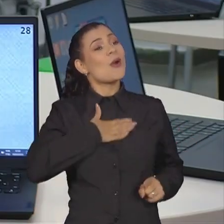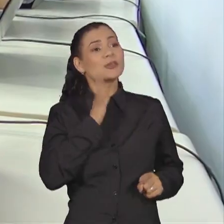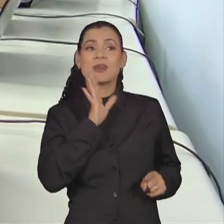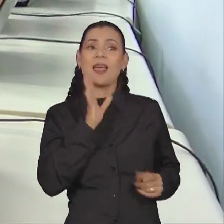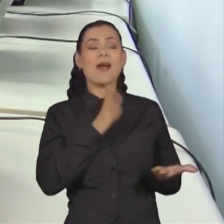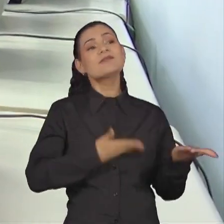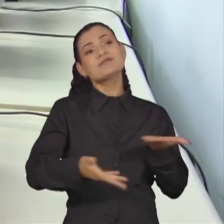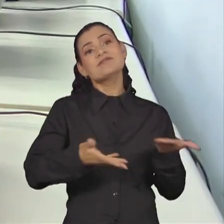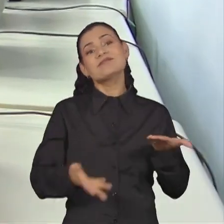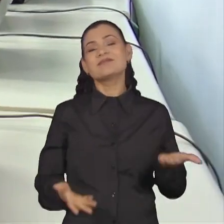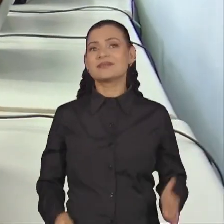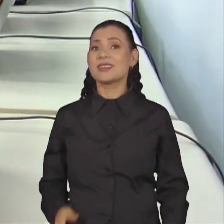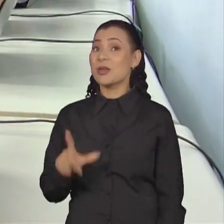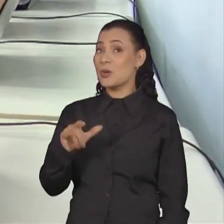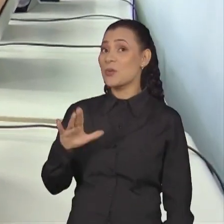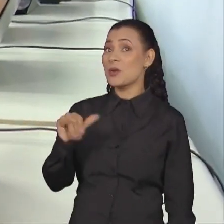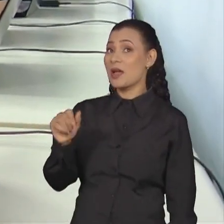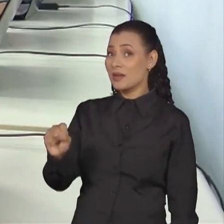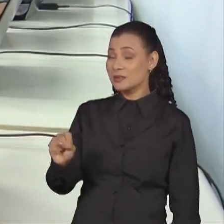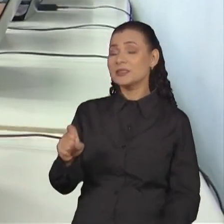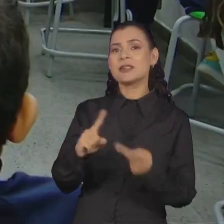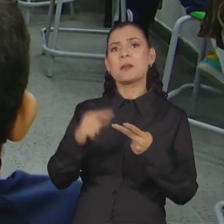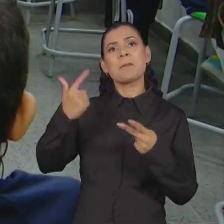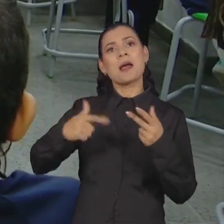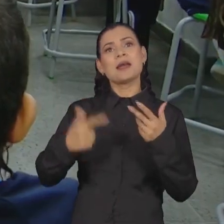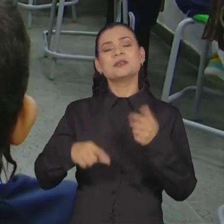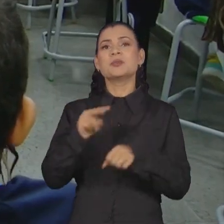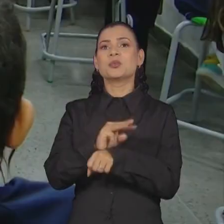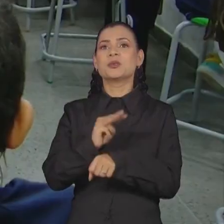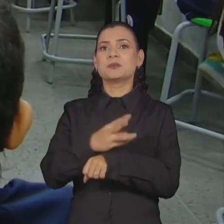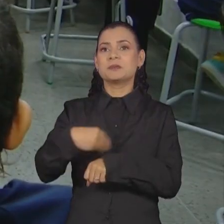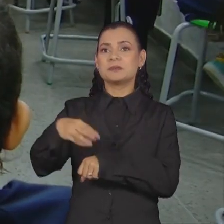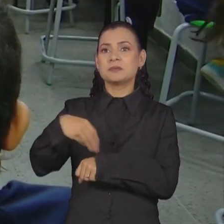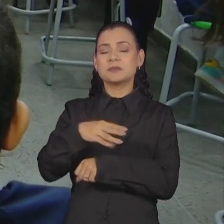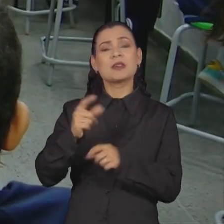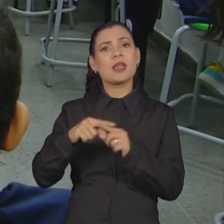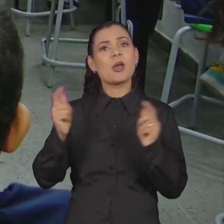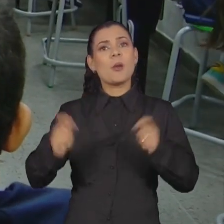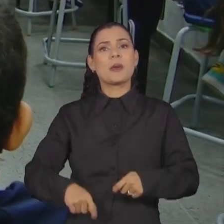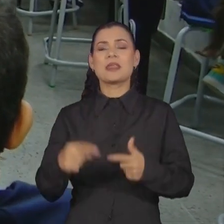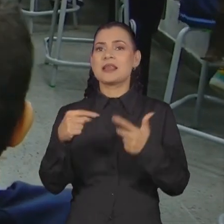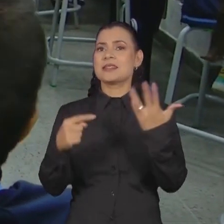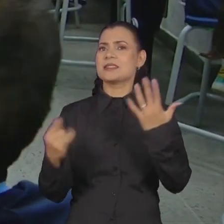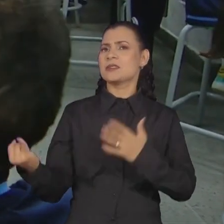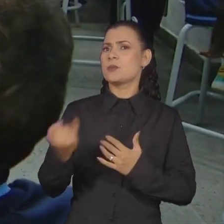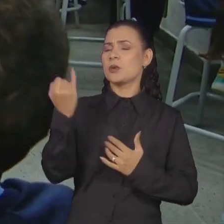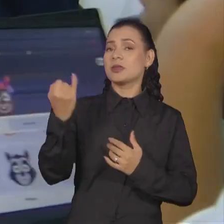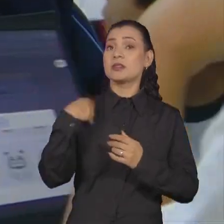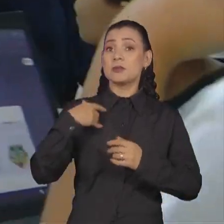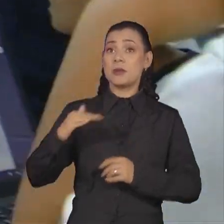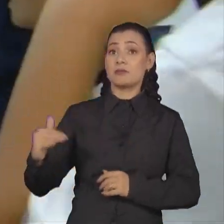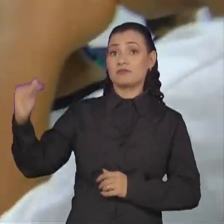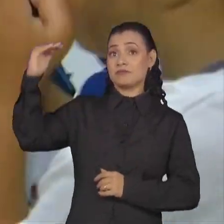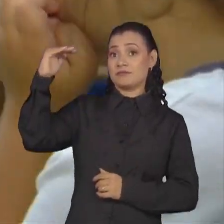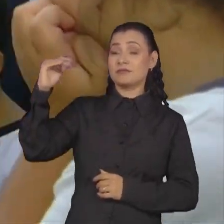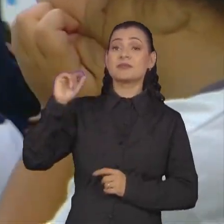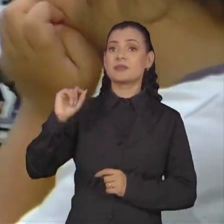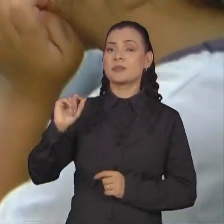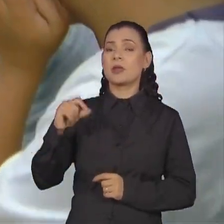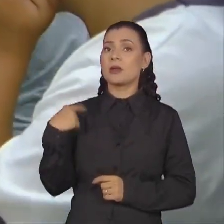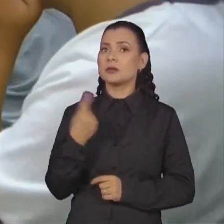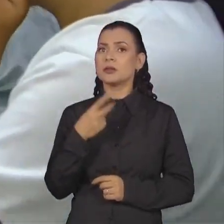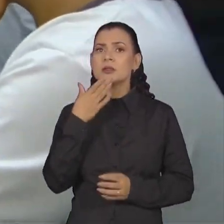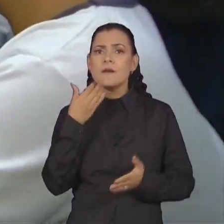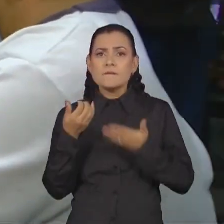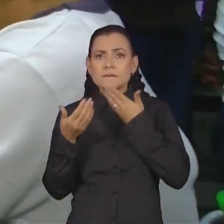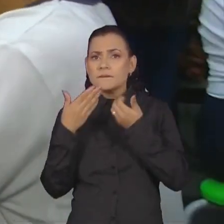legal. Assim como o Lucas, os demais alunos monitores desenvolvem competências essenciais para a vida adulta. A gente vê